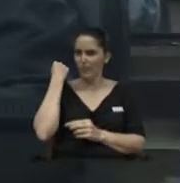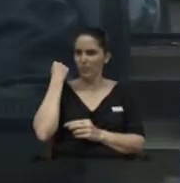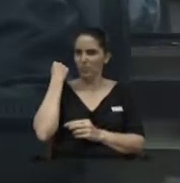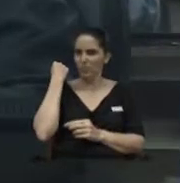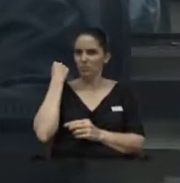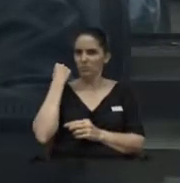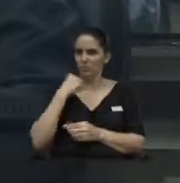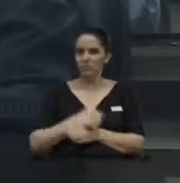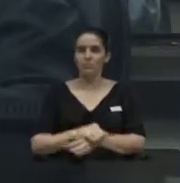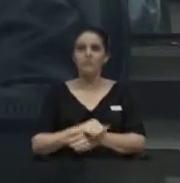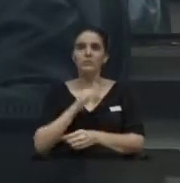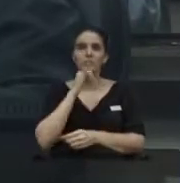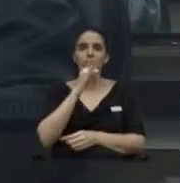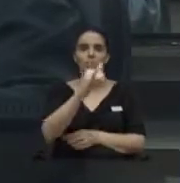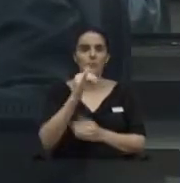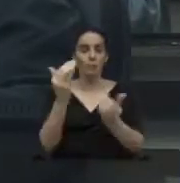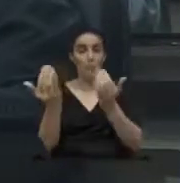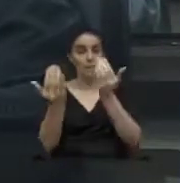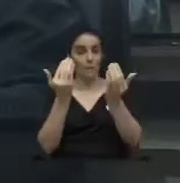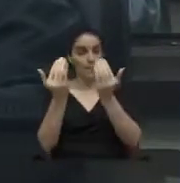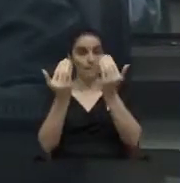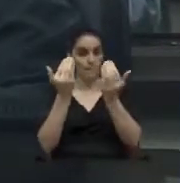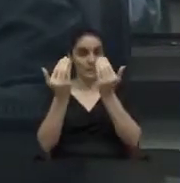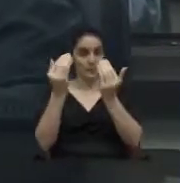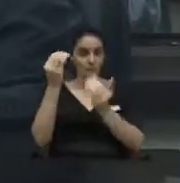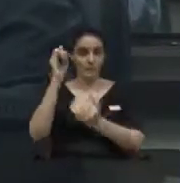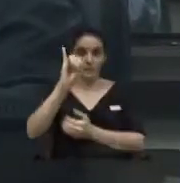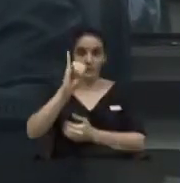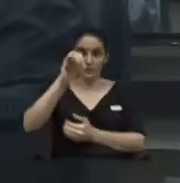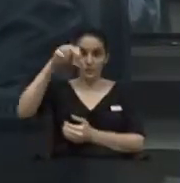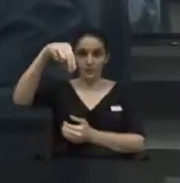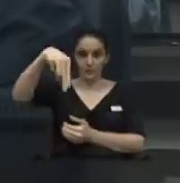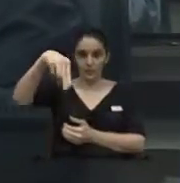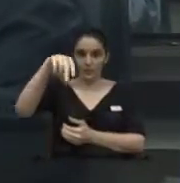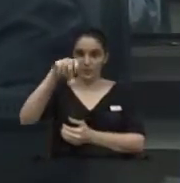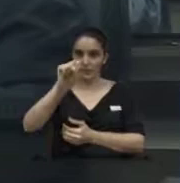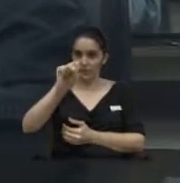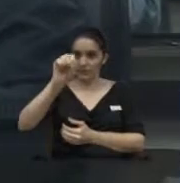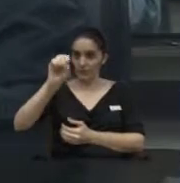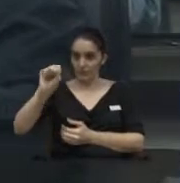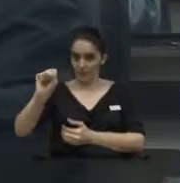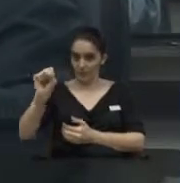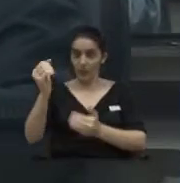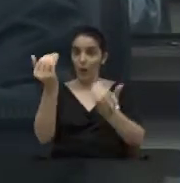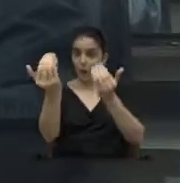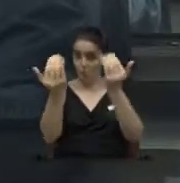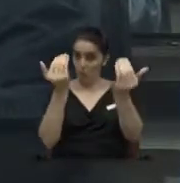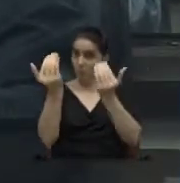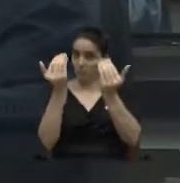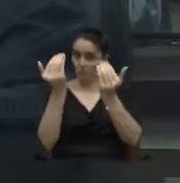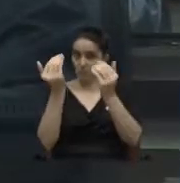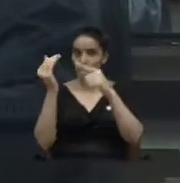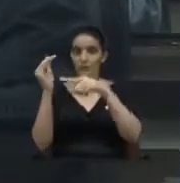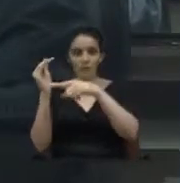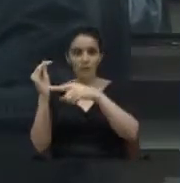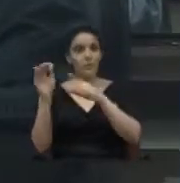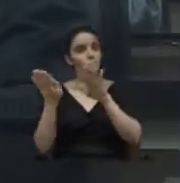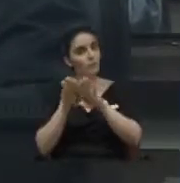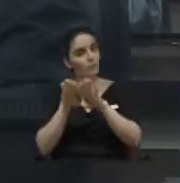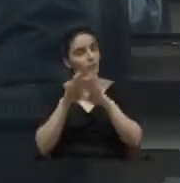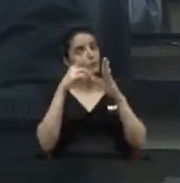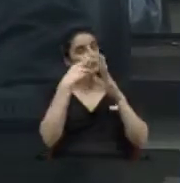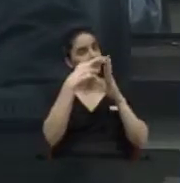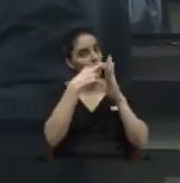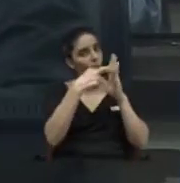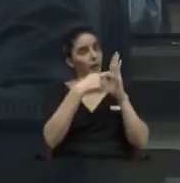citando só um comparativo com o INSS, ele também fez seus regramentos com respeito